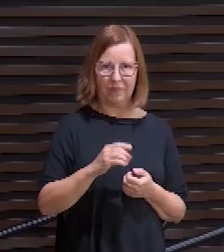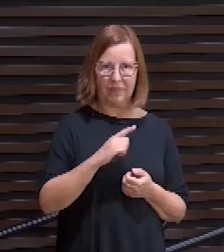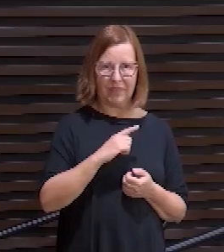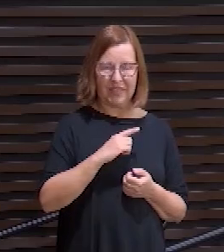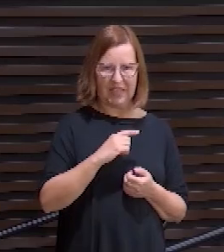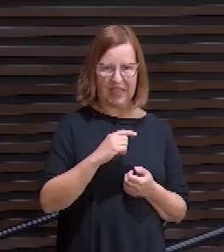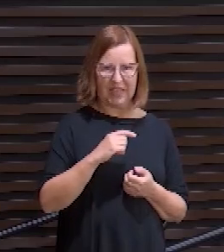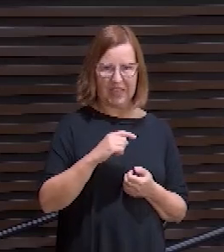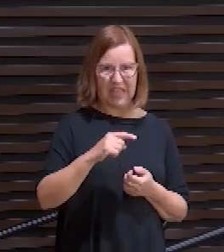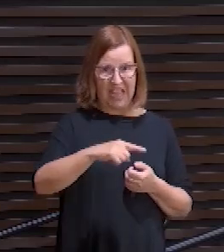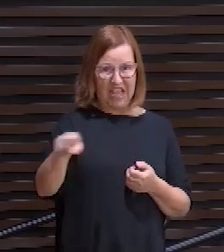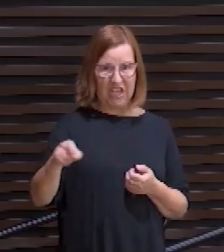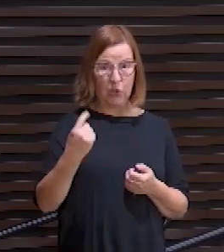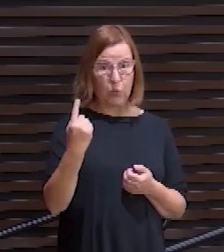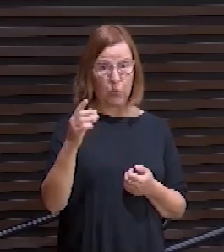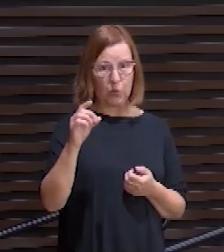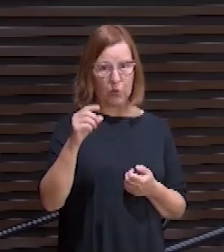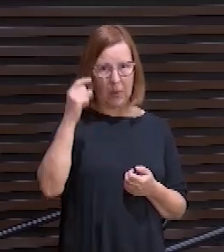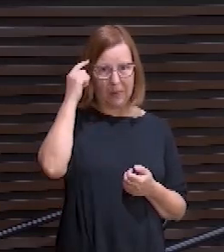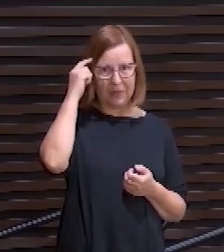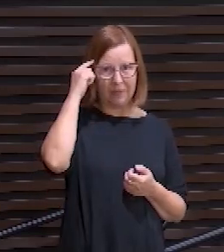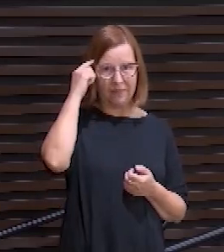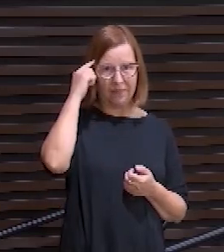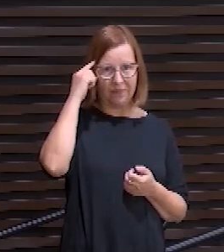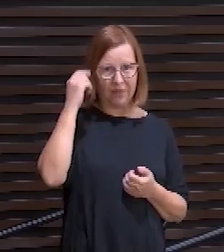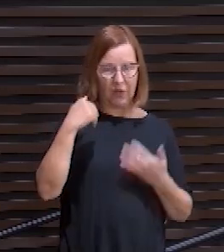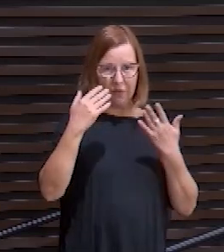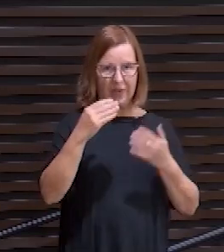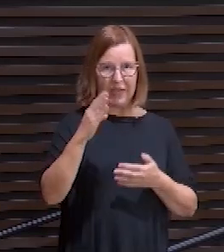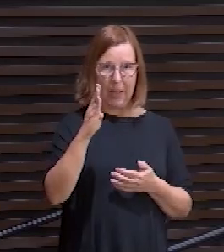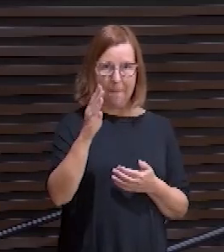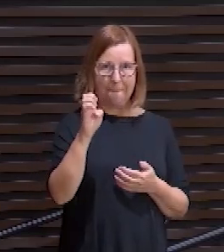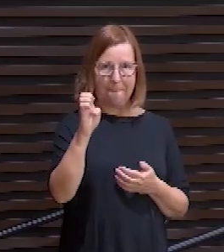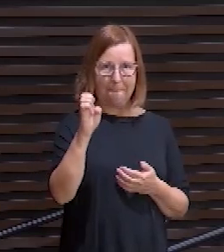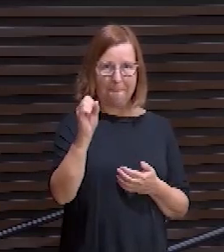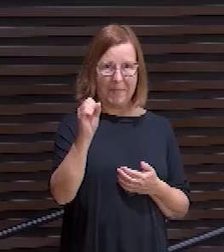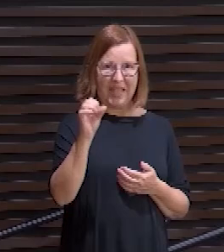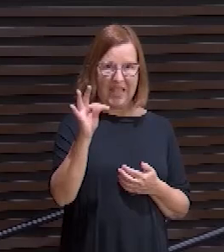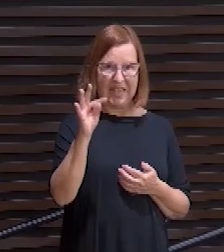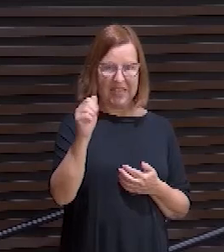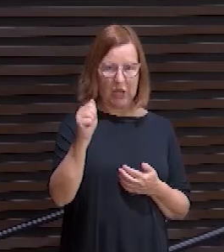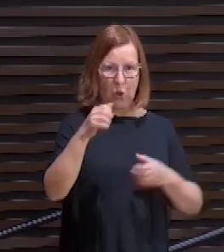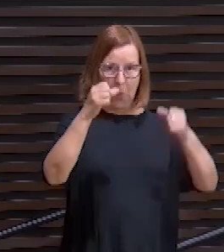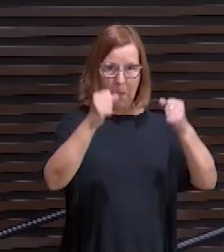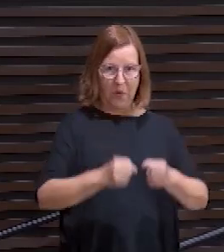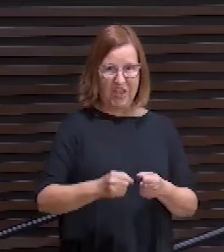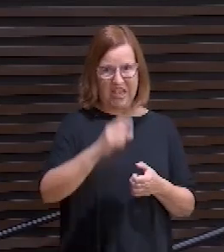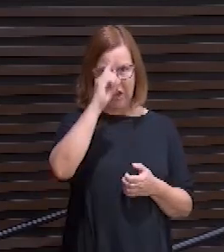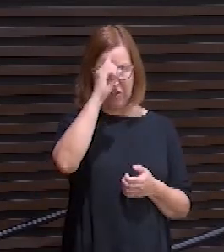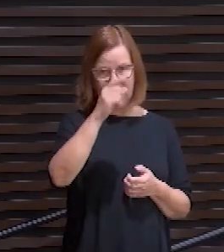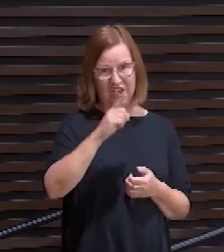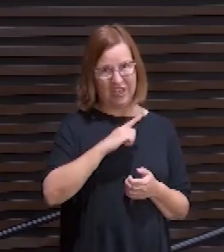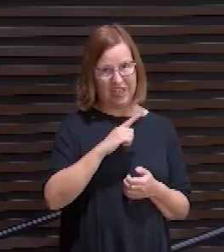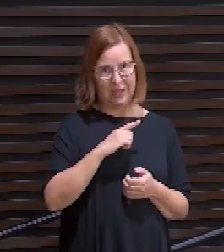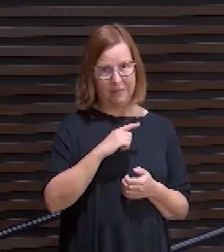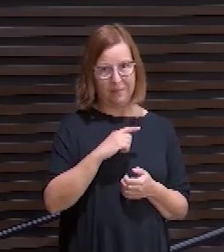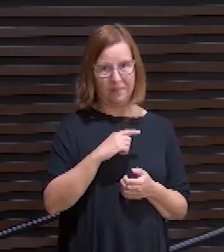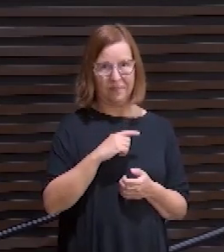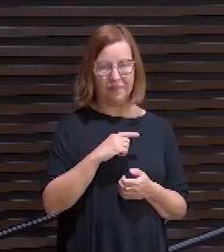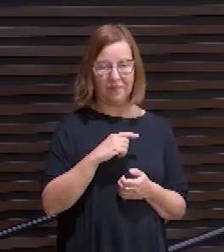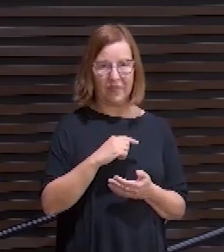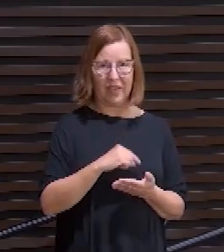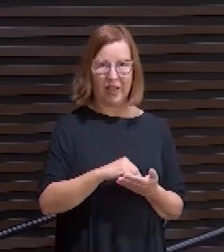pensamento. E oferecem à besta o poder e a autoridade que possuem. Agora, queridos, o